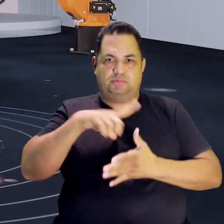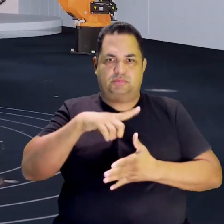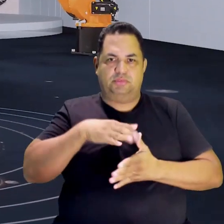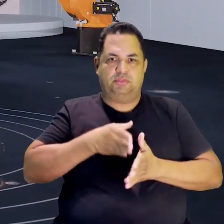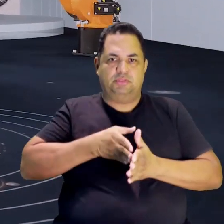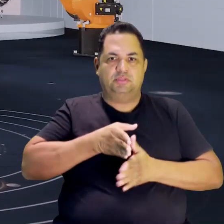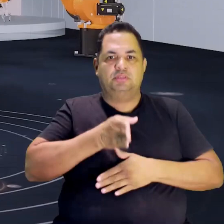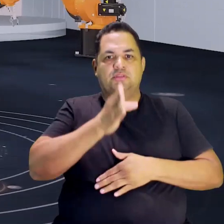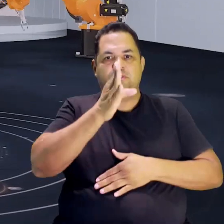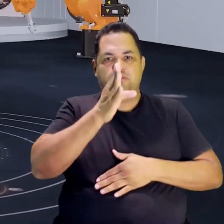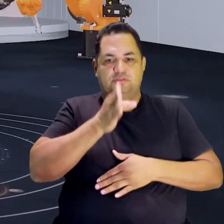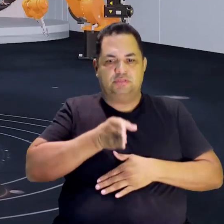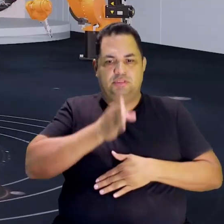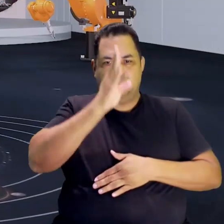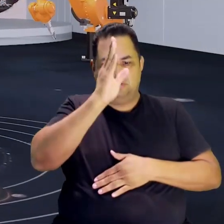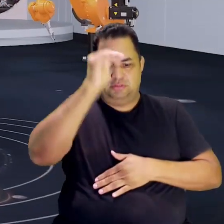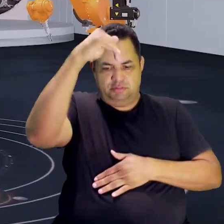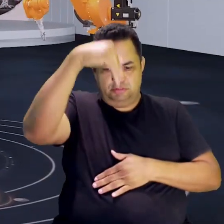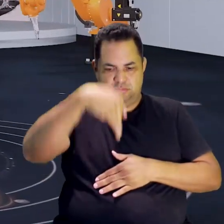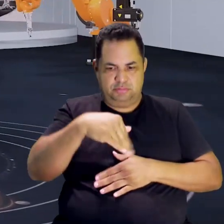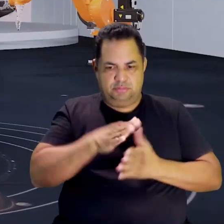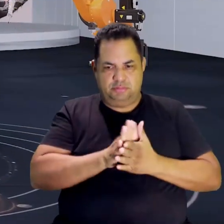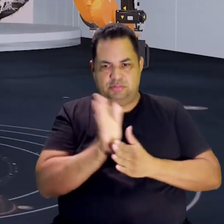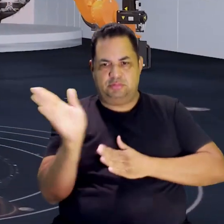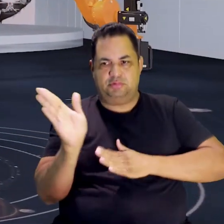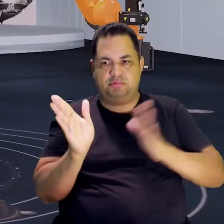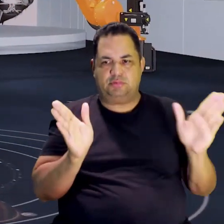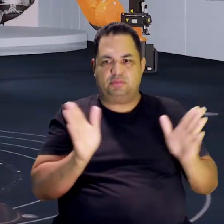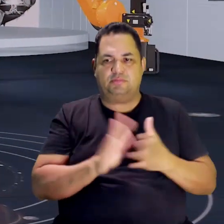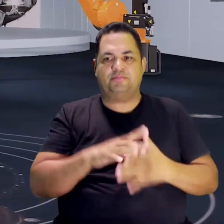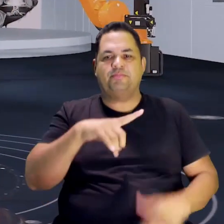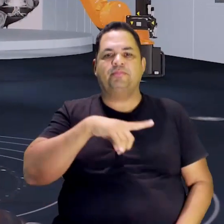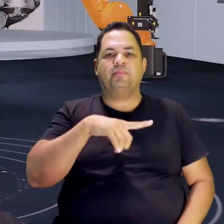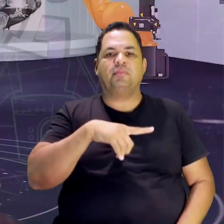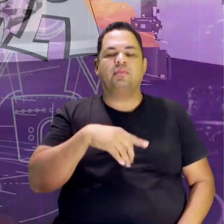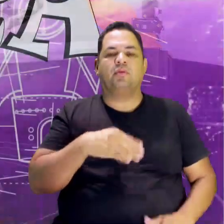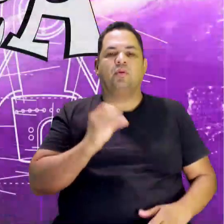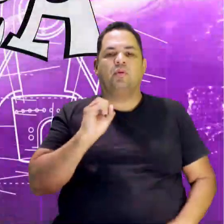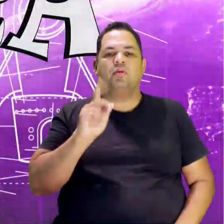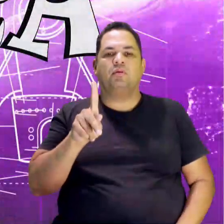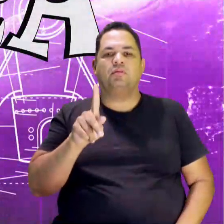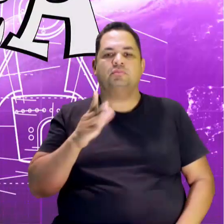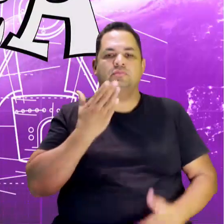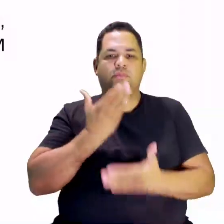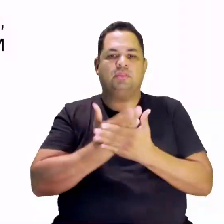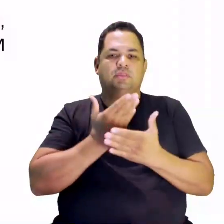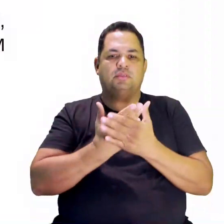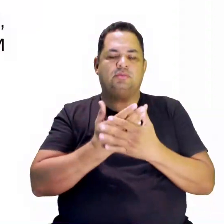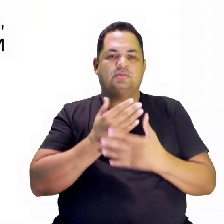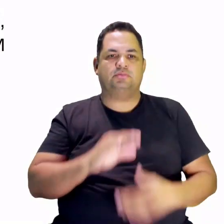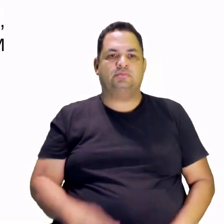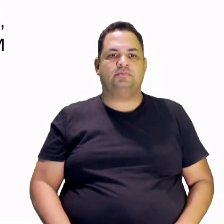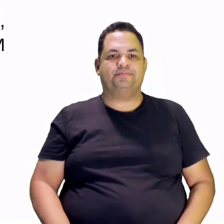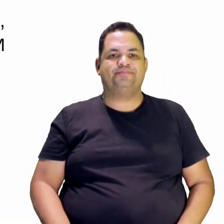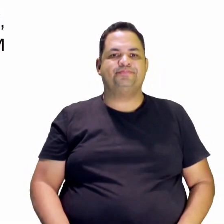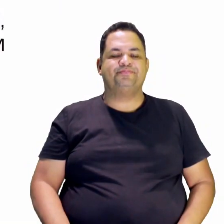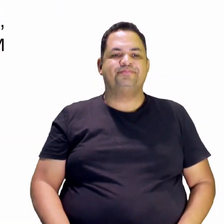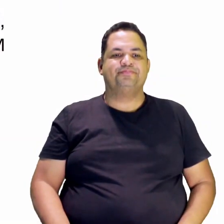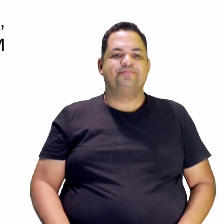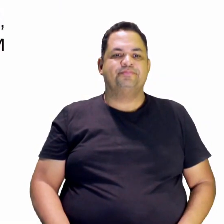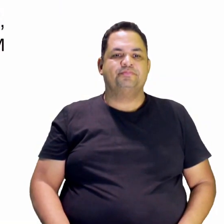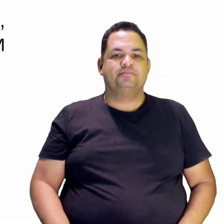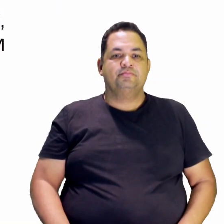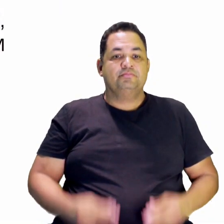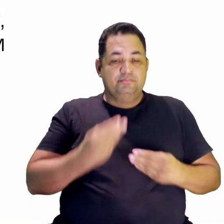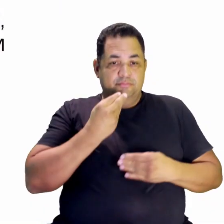e o sentido. Então vamos lá para mais uma aula de física, né? Ok? Vamos lá então para a nossa aula de hoje.